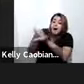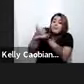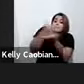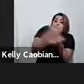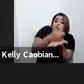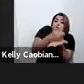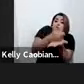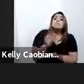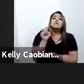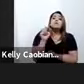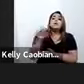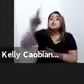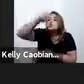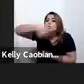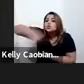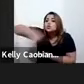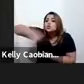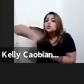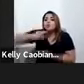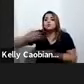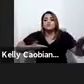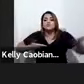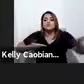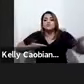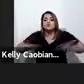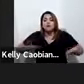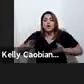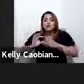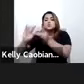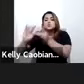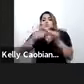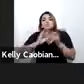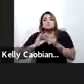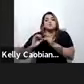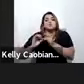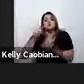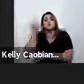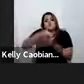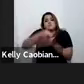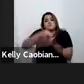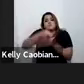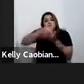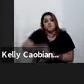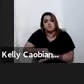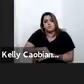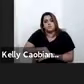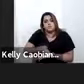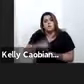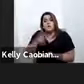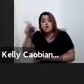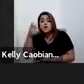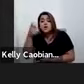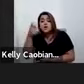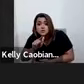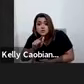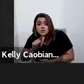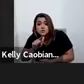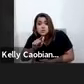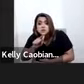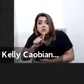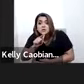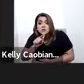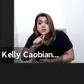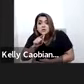deram à luta durante todo o tempo. Conseguiram convencer, sensibilizar e tiveram